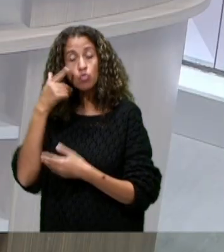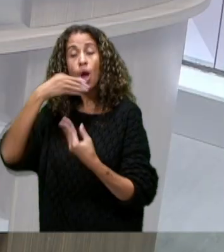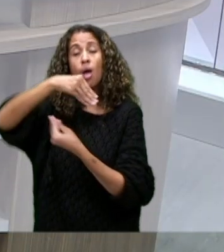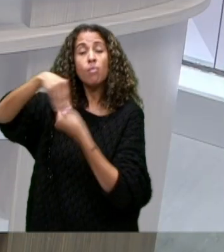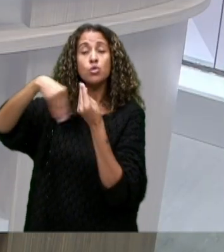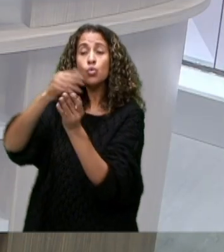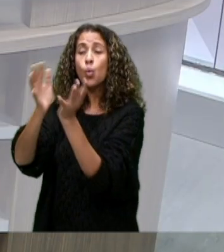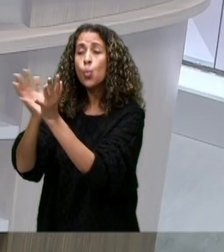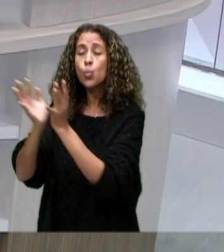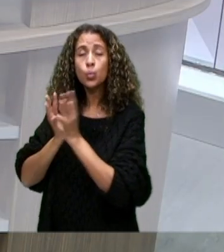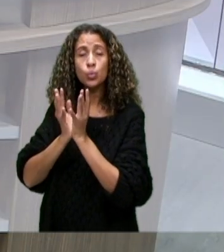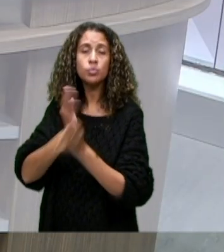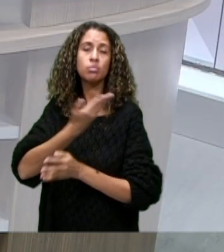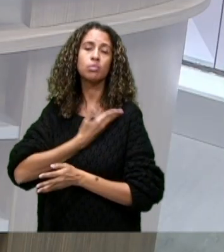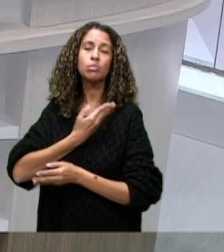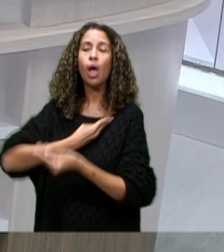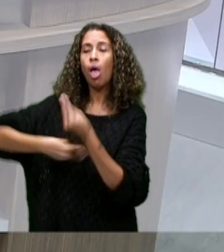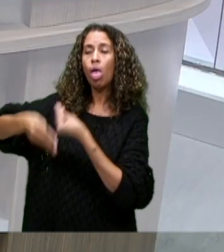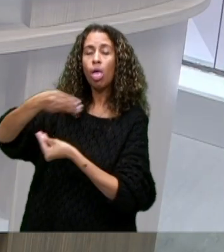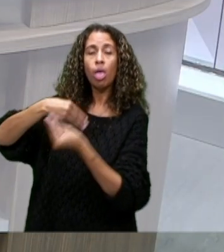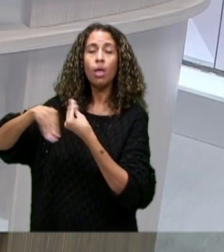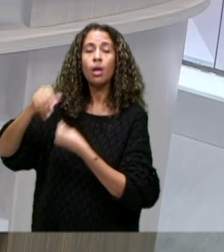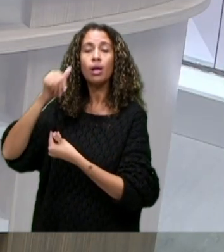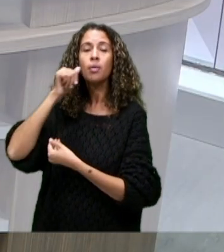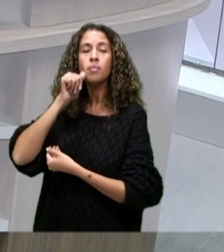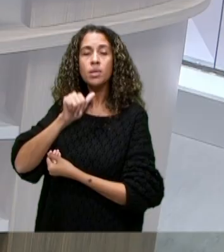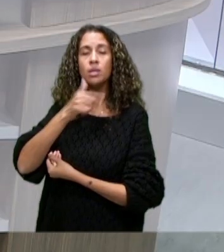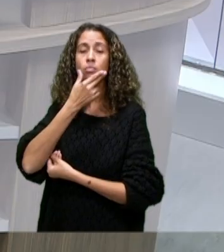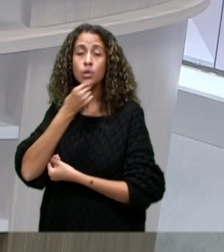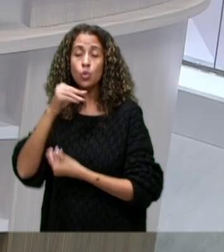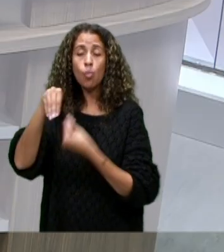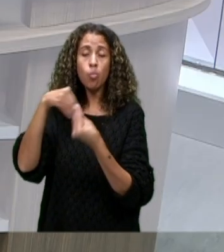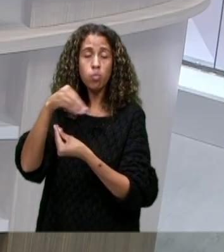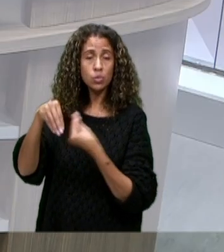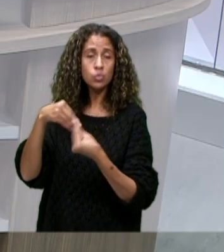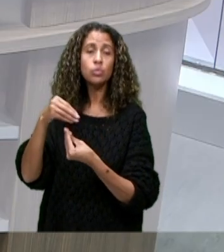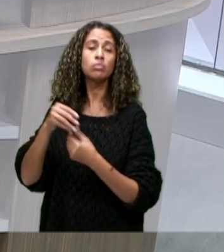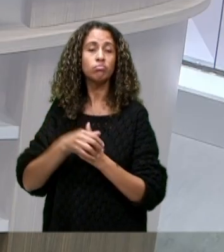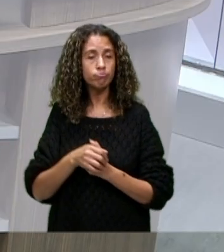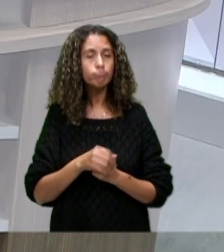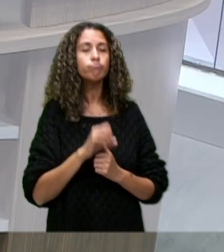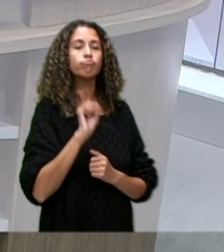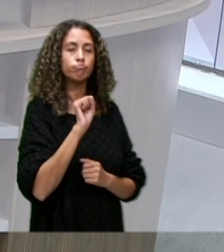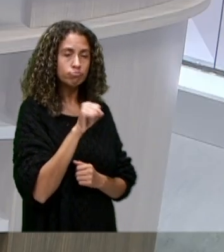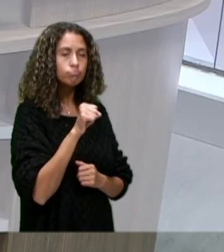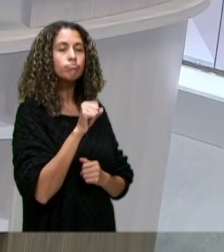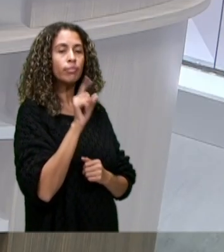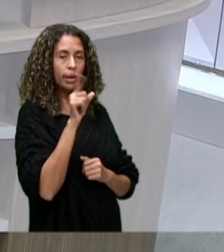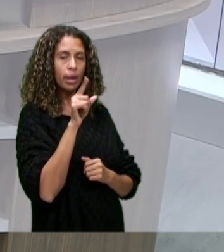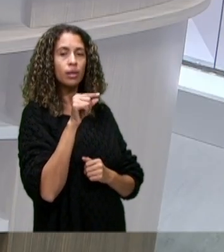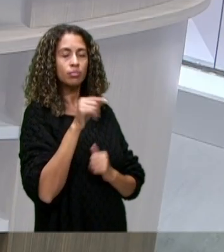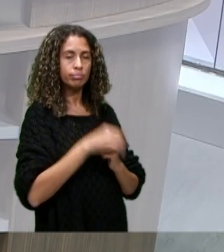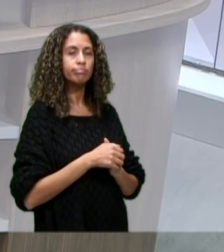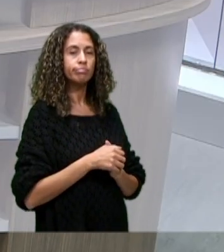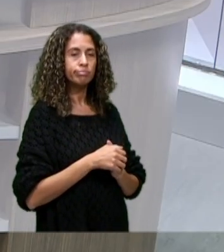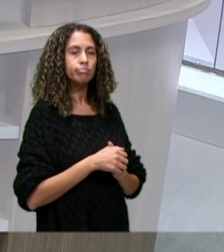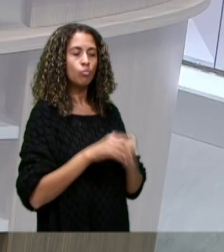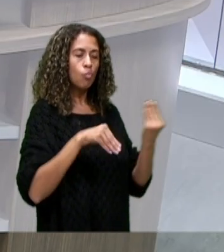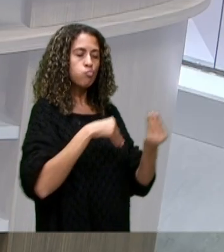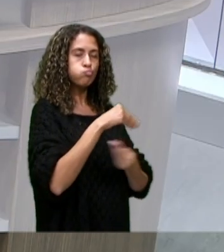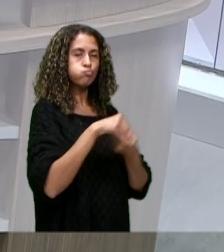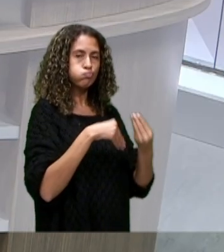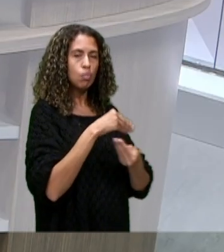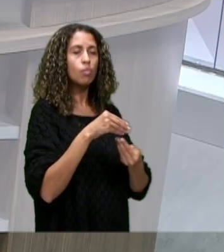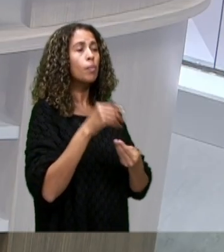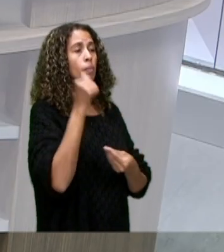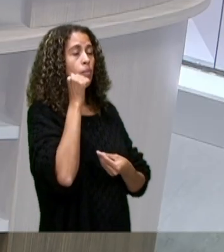Hoje os grupos de amigos são heterogêneos. Né? Heterogêneros. Né? Heterogêneros. Que são